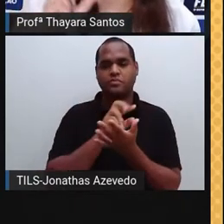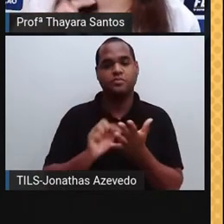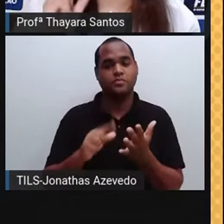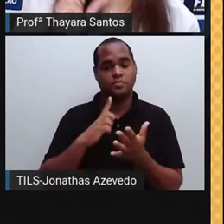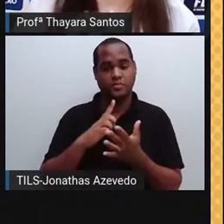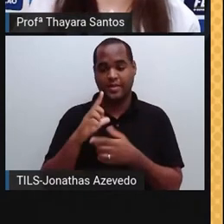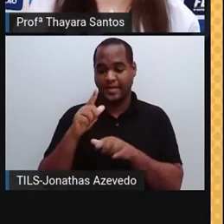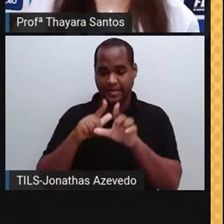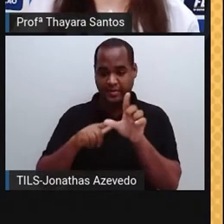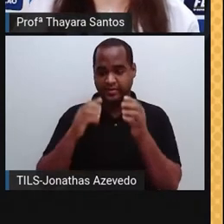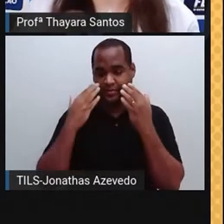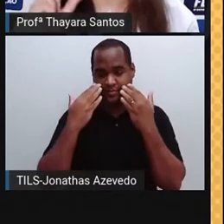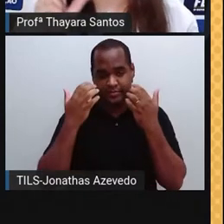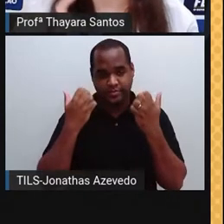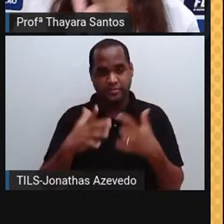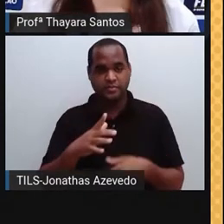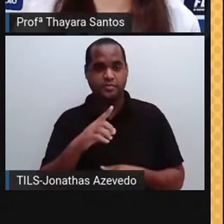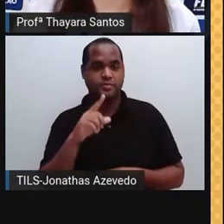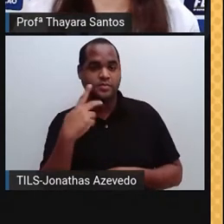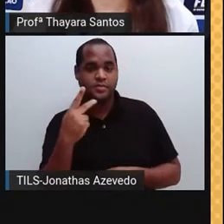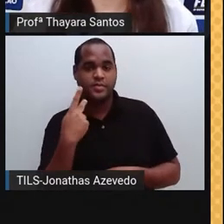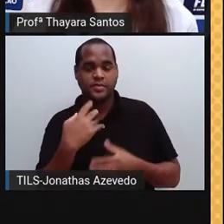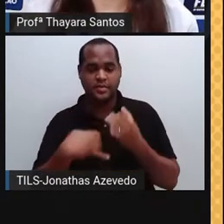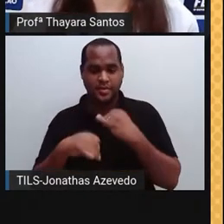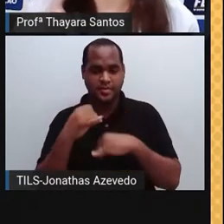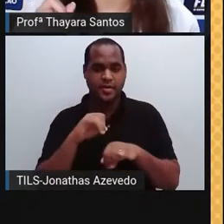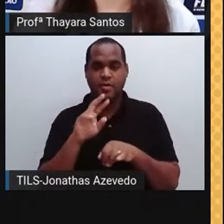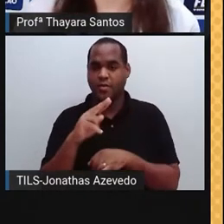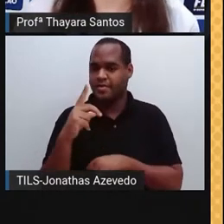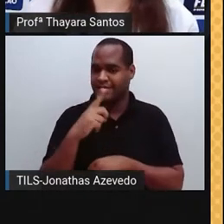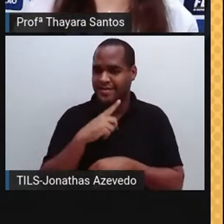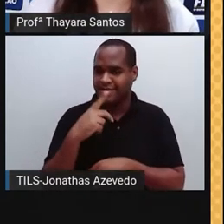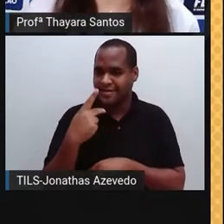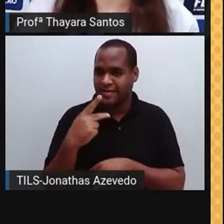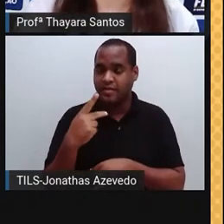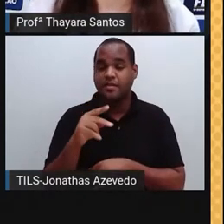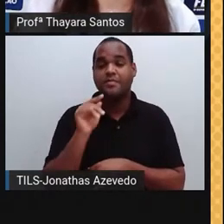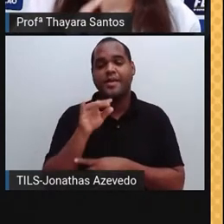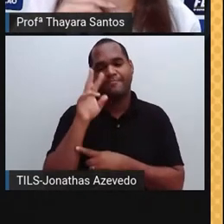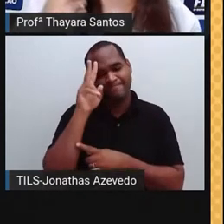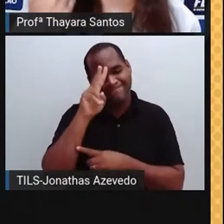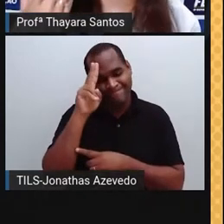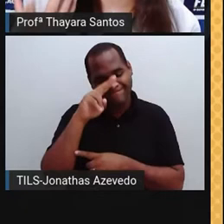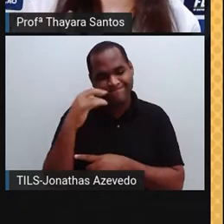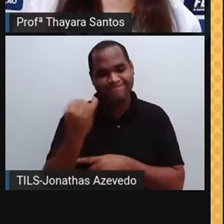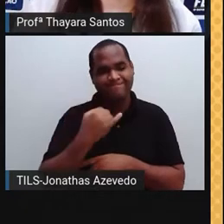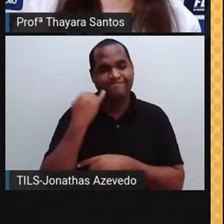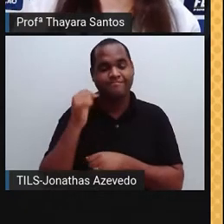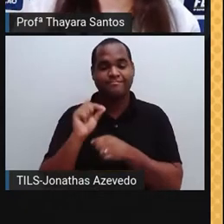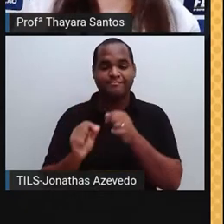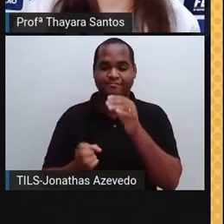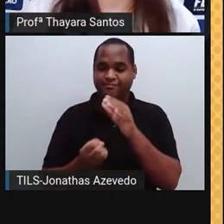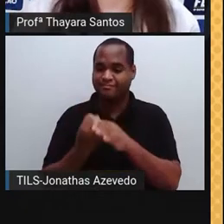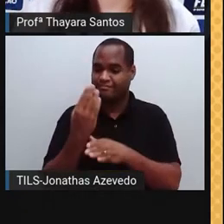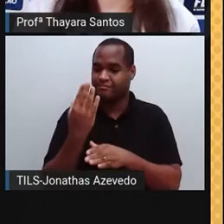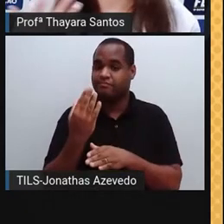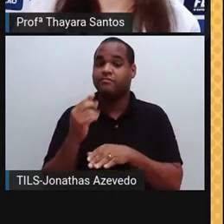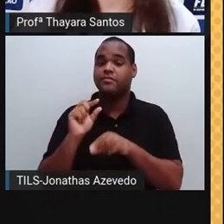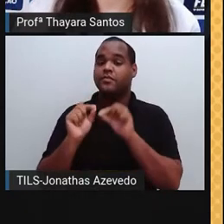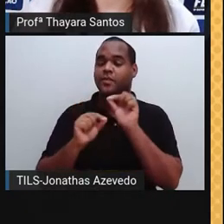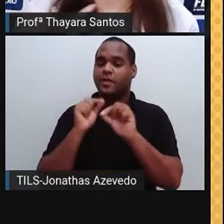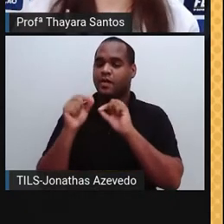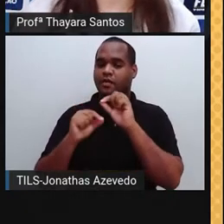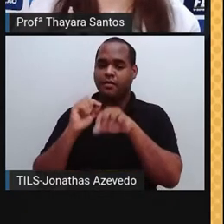que representa aquele elemento químico é a primeira letra do nome dele. Só que a gente tem que lembrar o seguinte. Quem criou essa